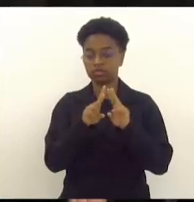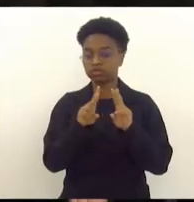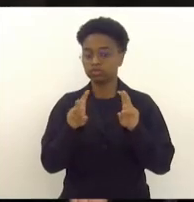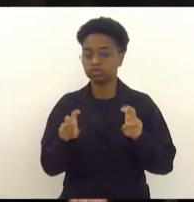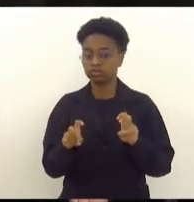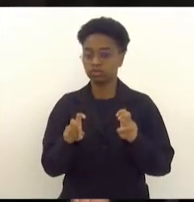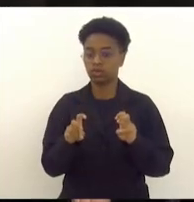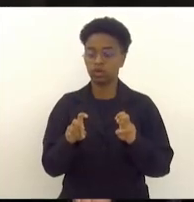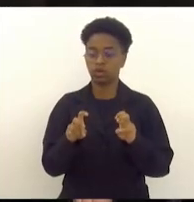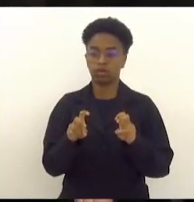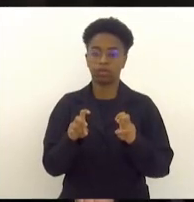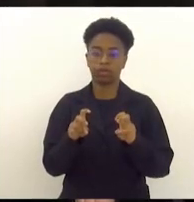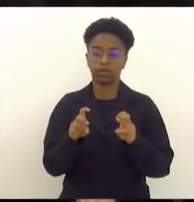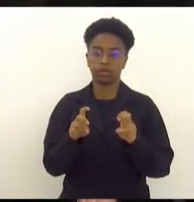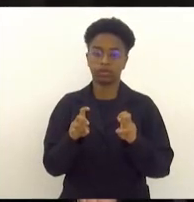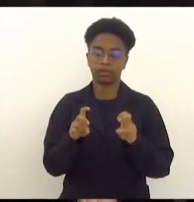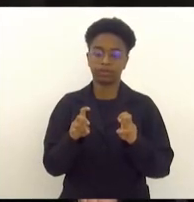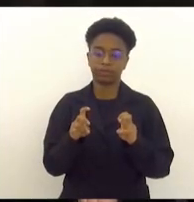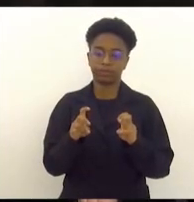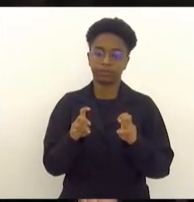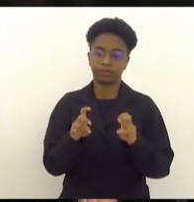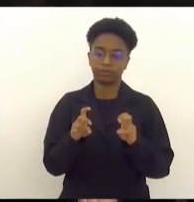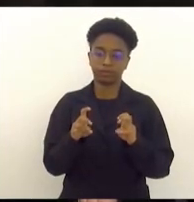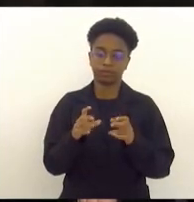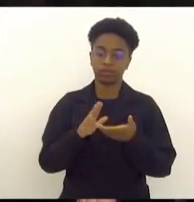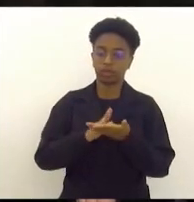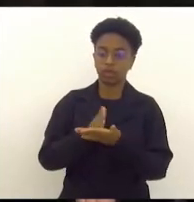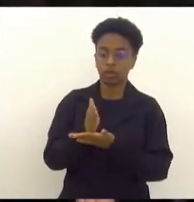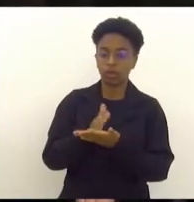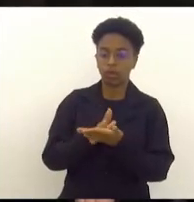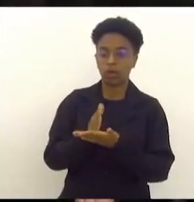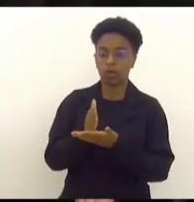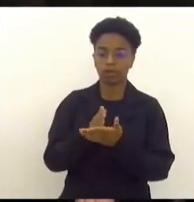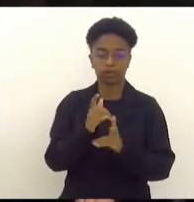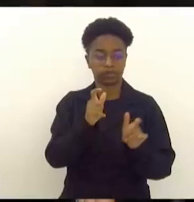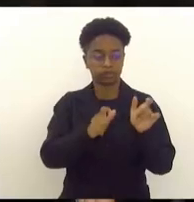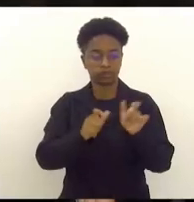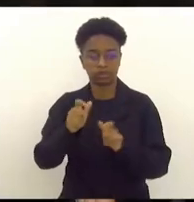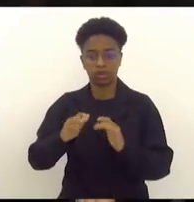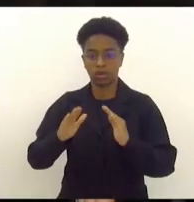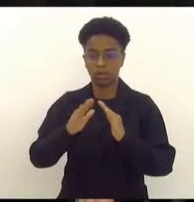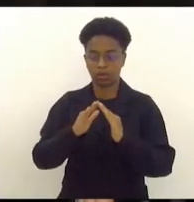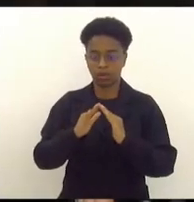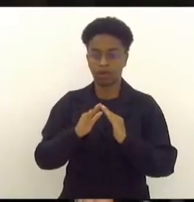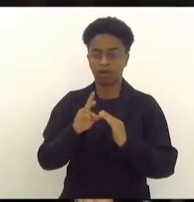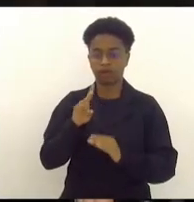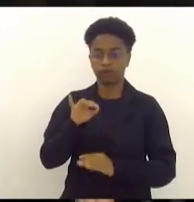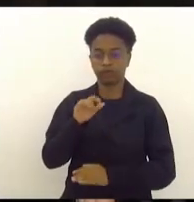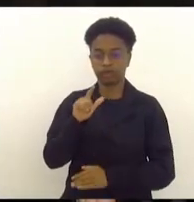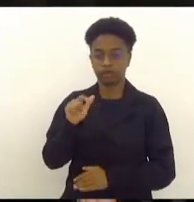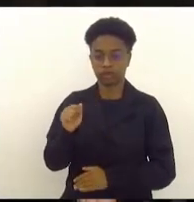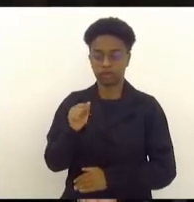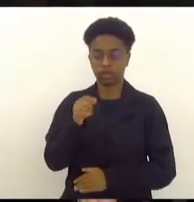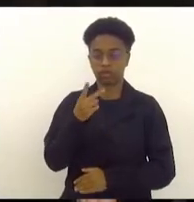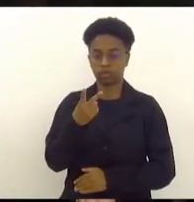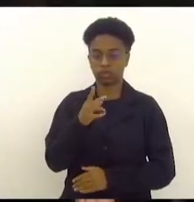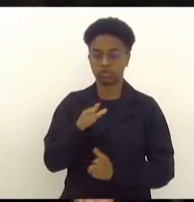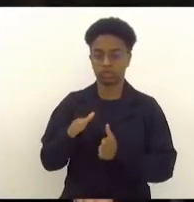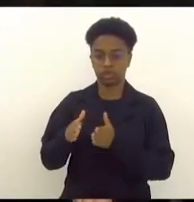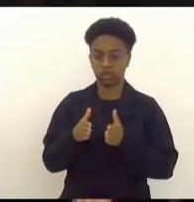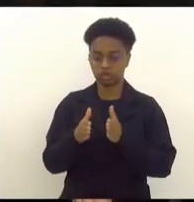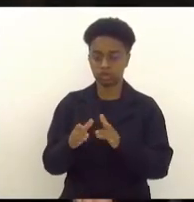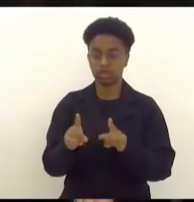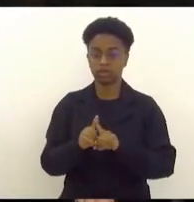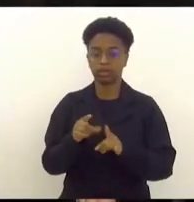do problema que é uma inquietação dos moradores da Vila dos rios e agora também queria fazer